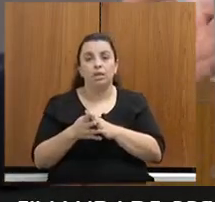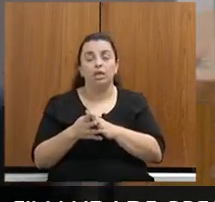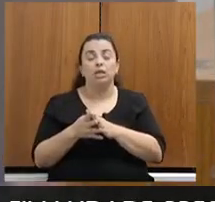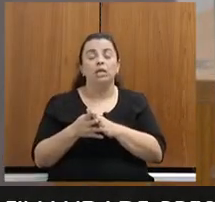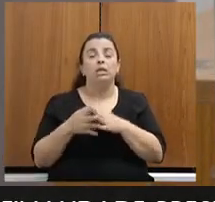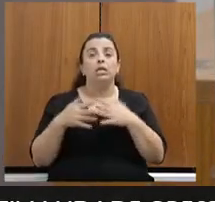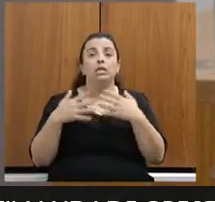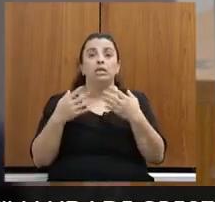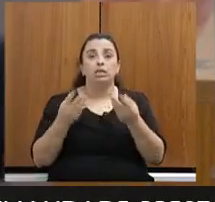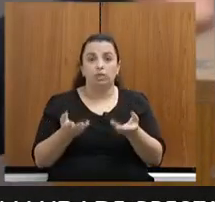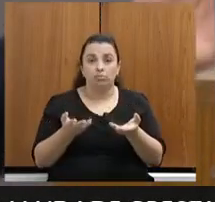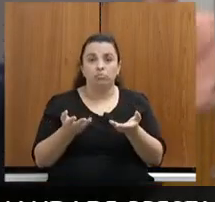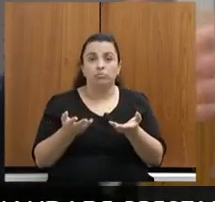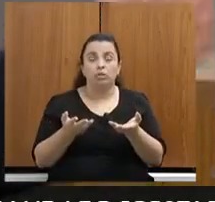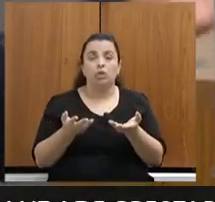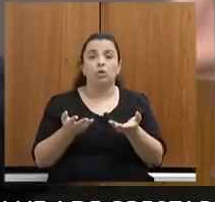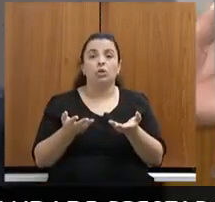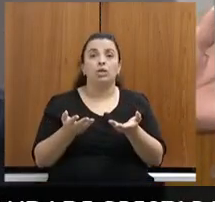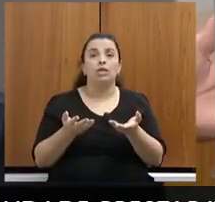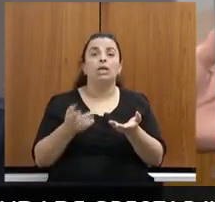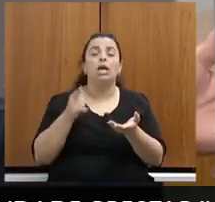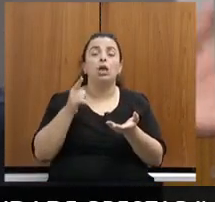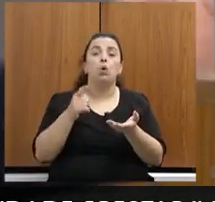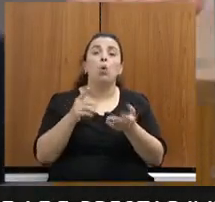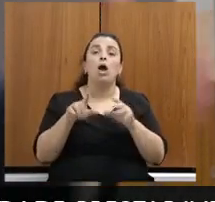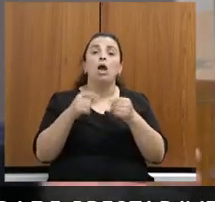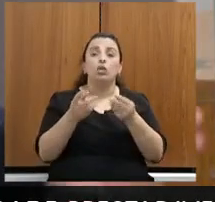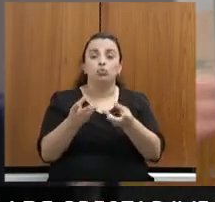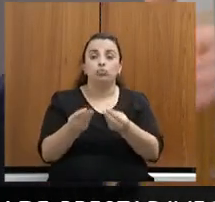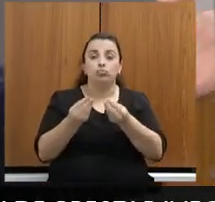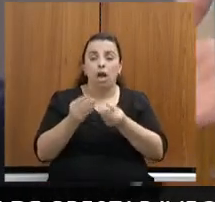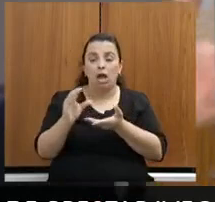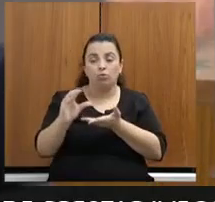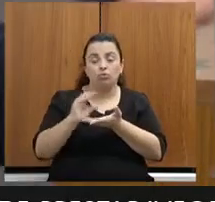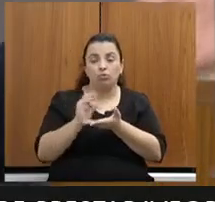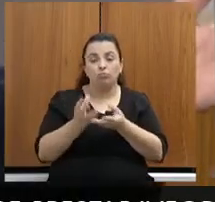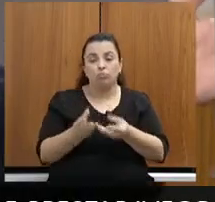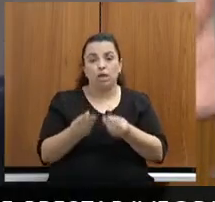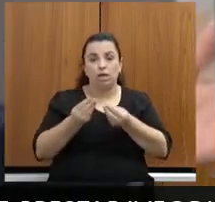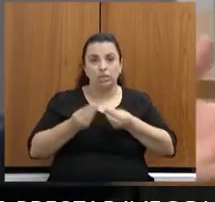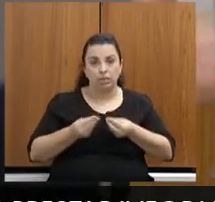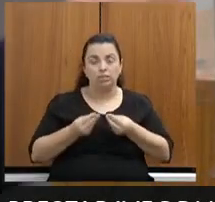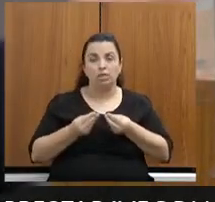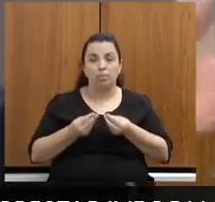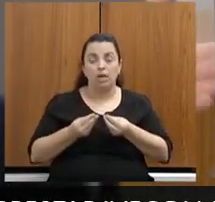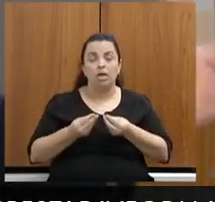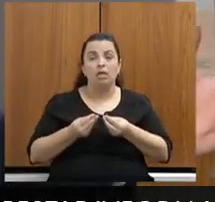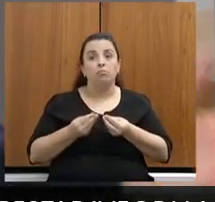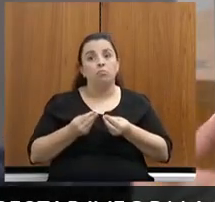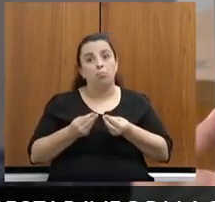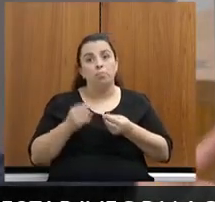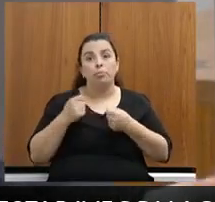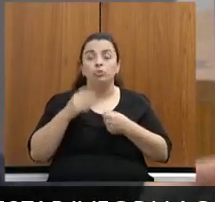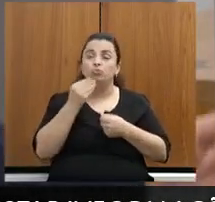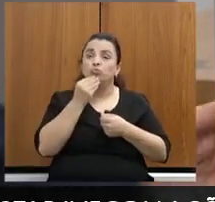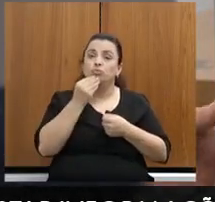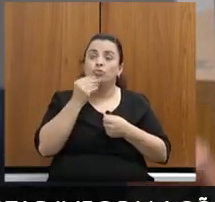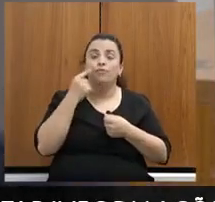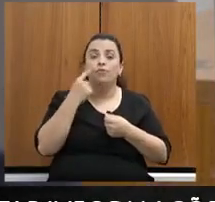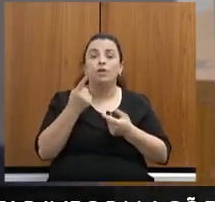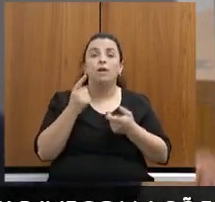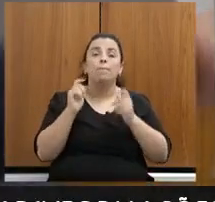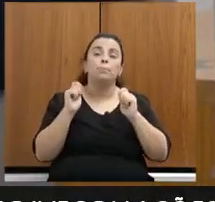o nosso Greco tiver aí ou é a ver com ele essa possibilidade